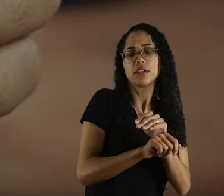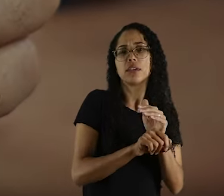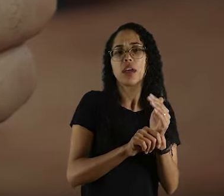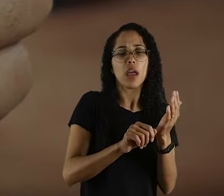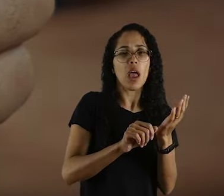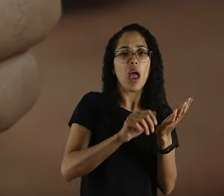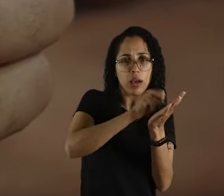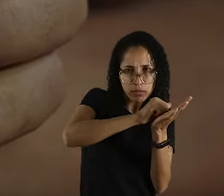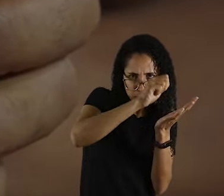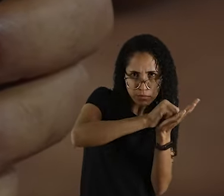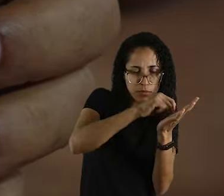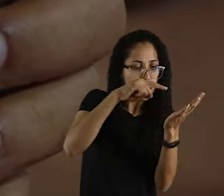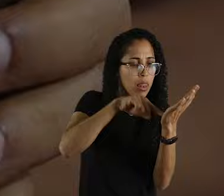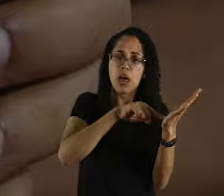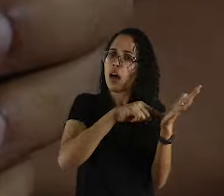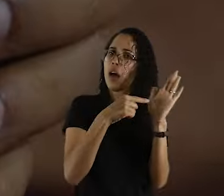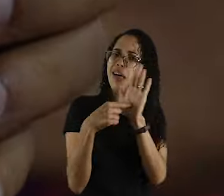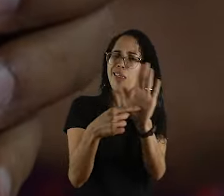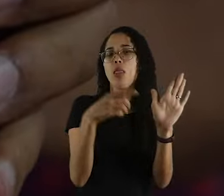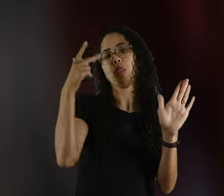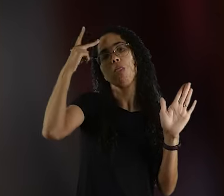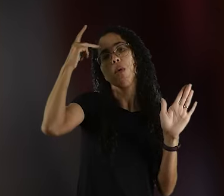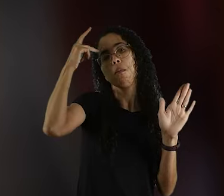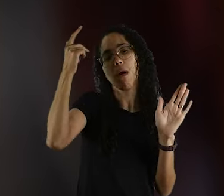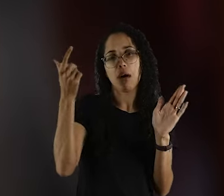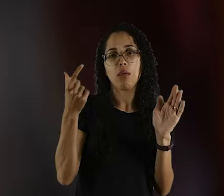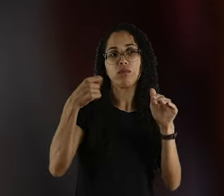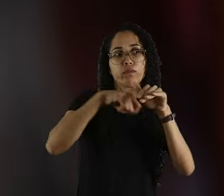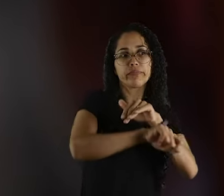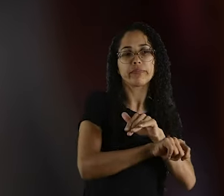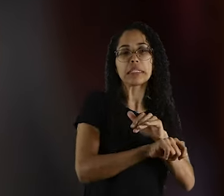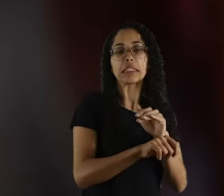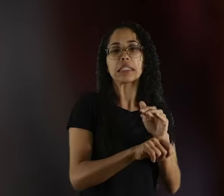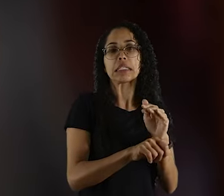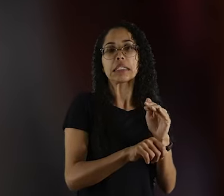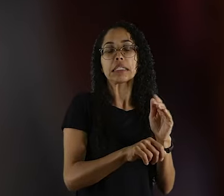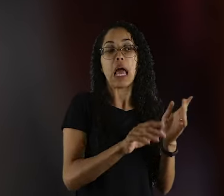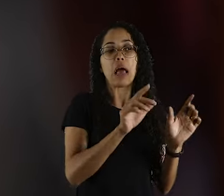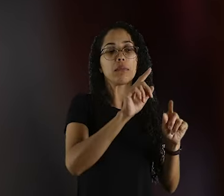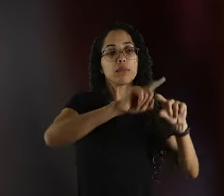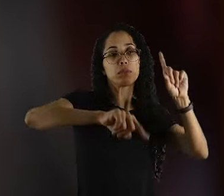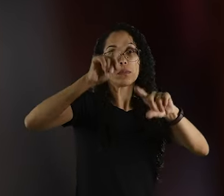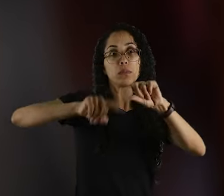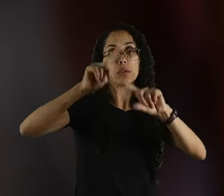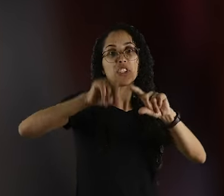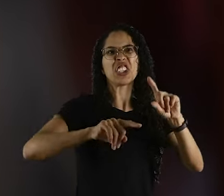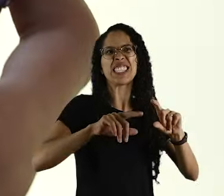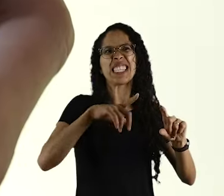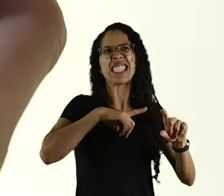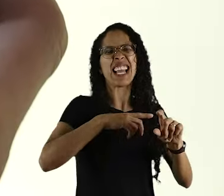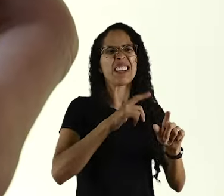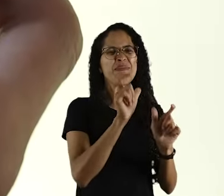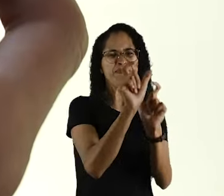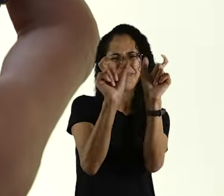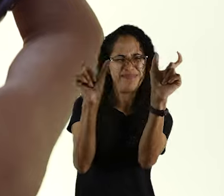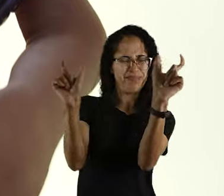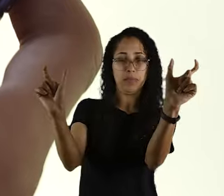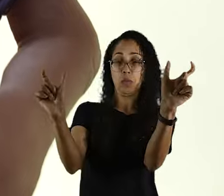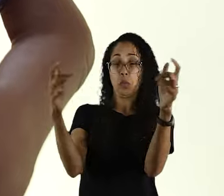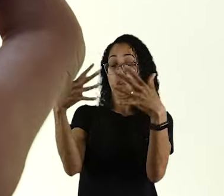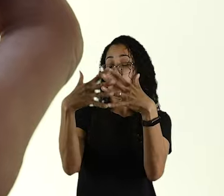sair daquela tela que a gente está acostumado no dia a dia para cair no ambiente dos produtos, onde tem aquelas siglas que a gente